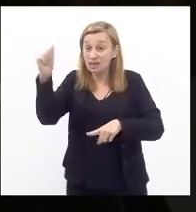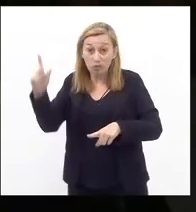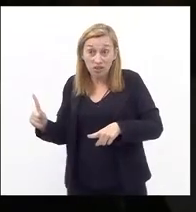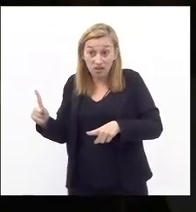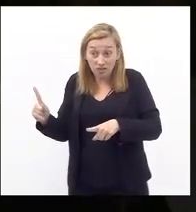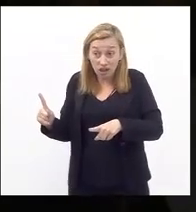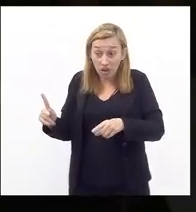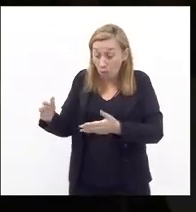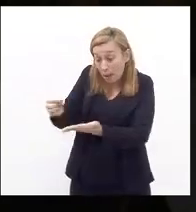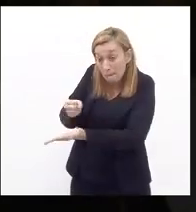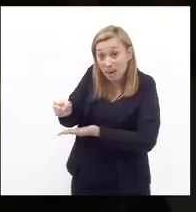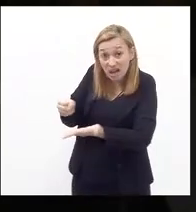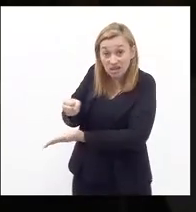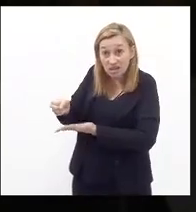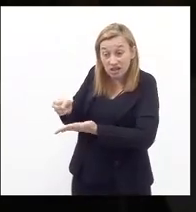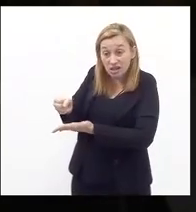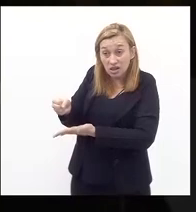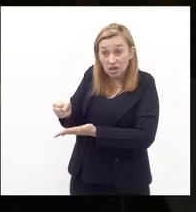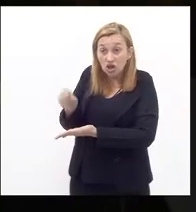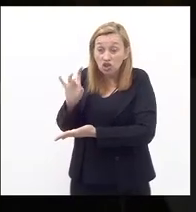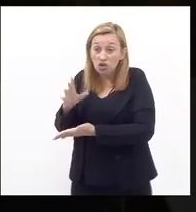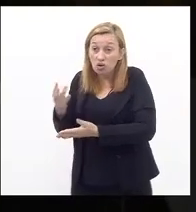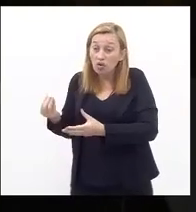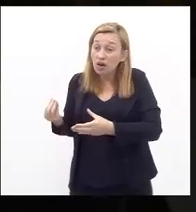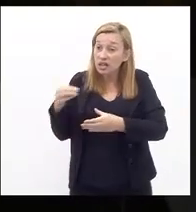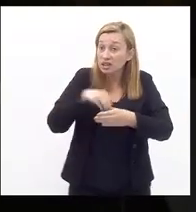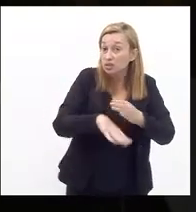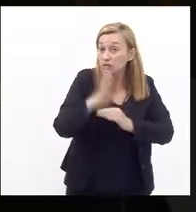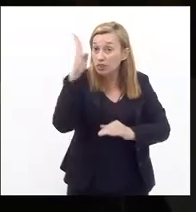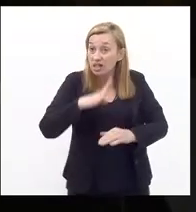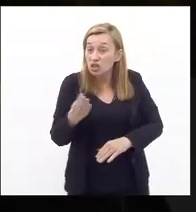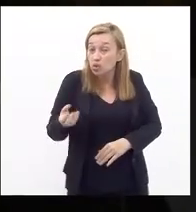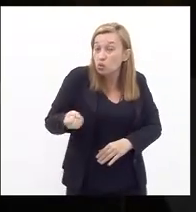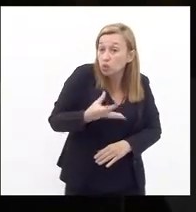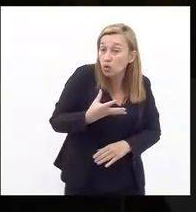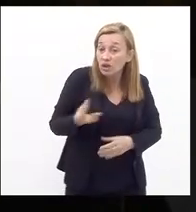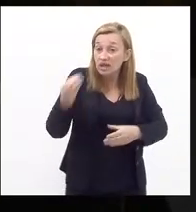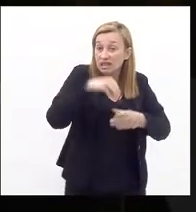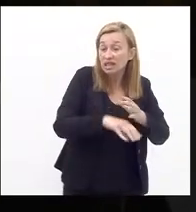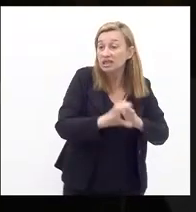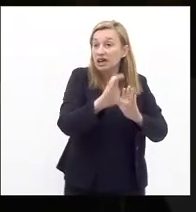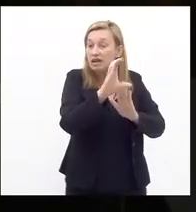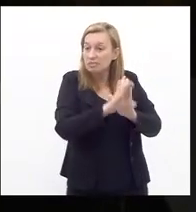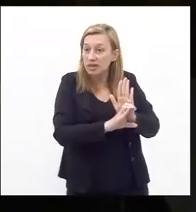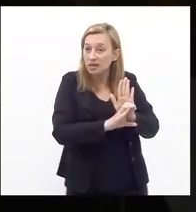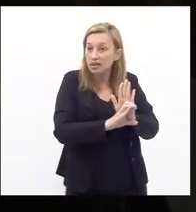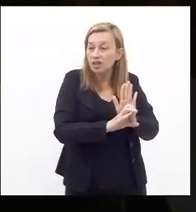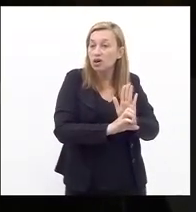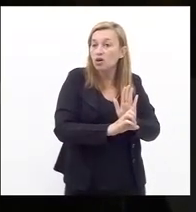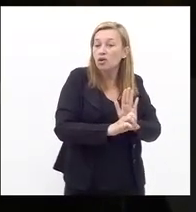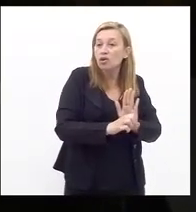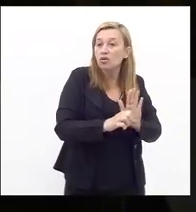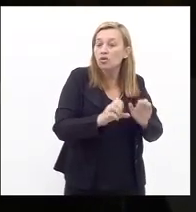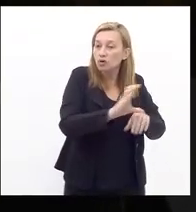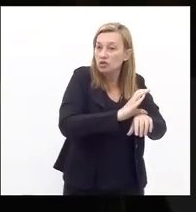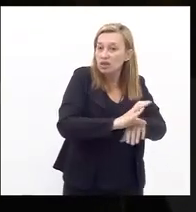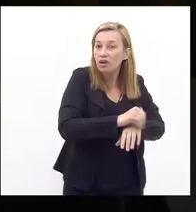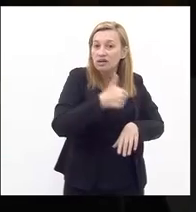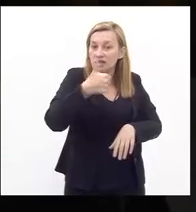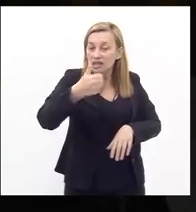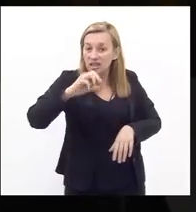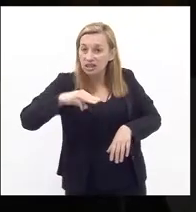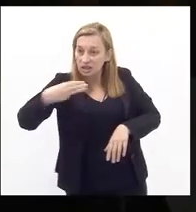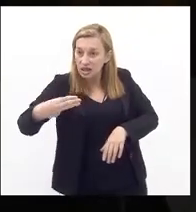uma base Cruel que só foi colocada no Brasil recentemente dentro da emenda constitucional 63 que é uma Emenda